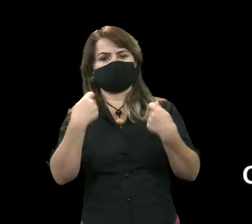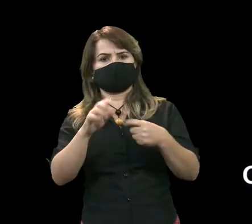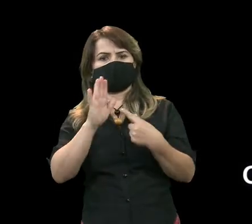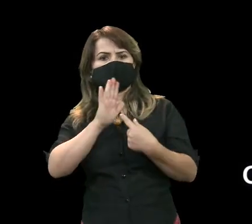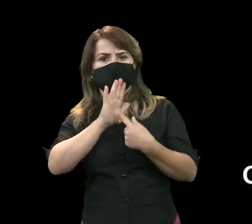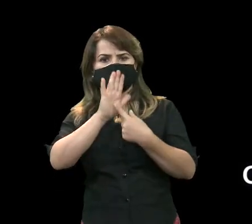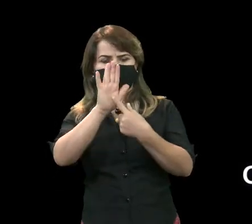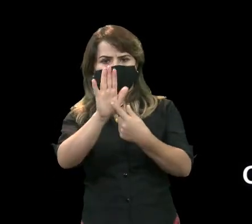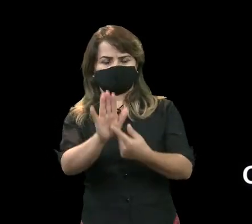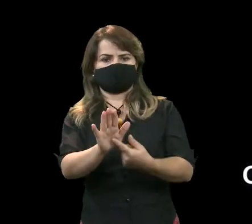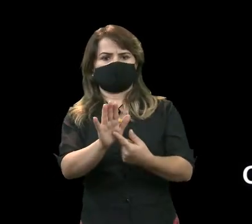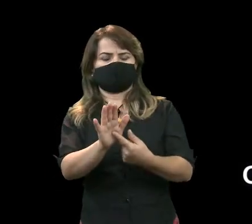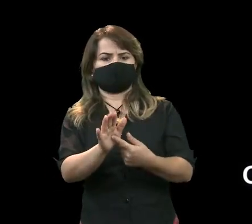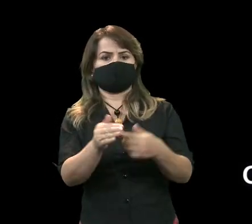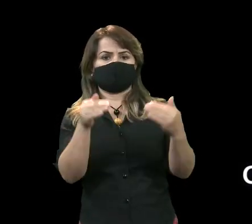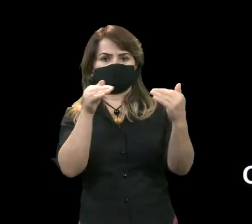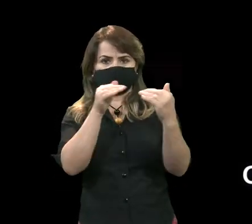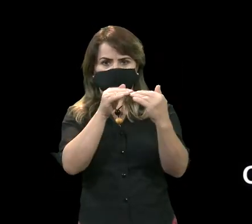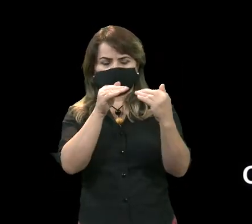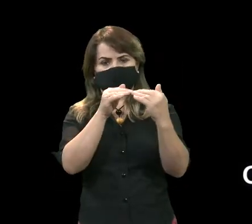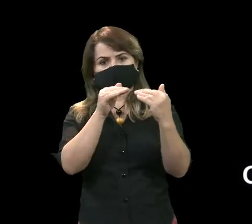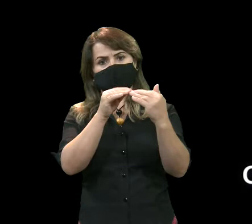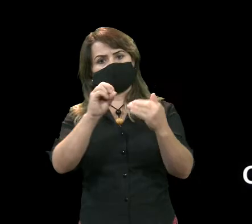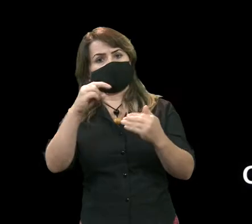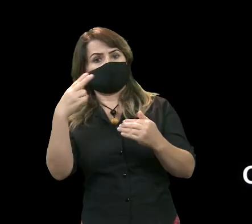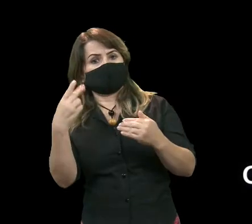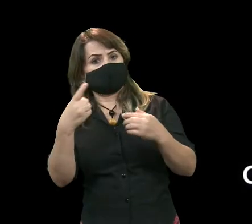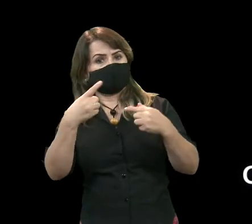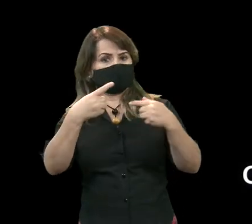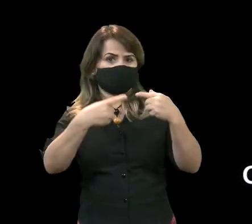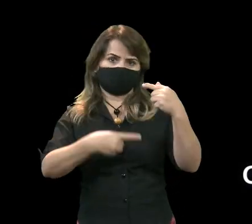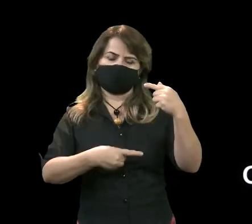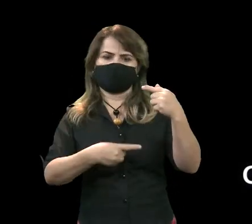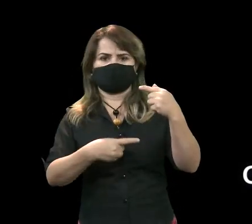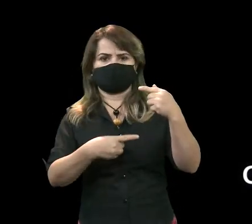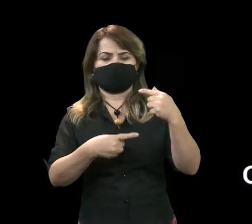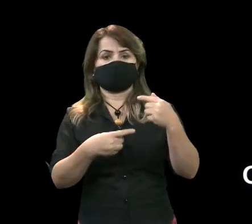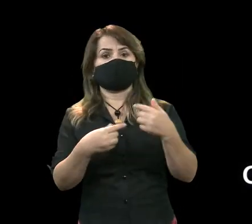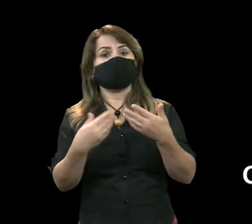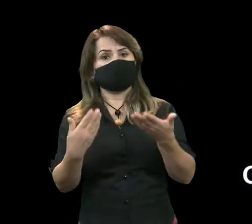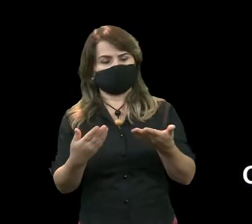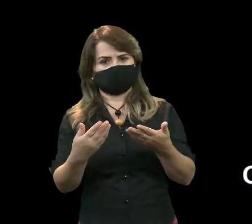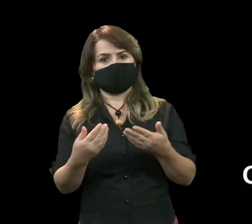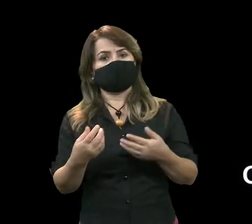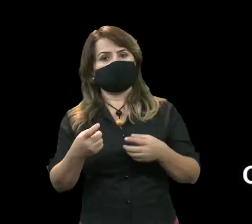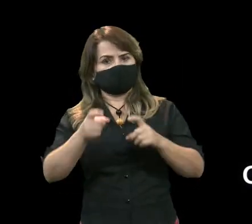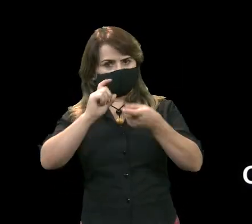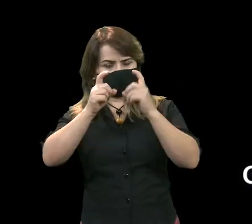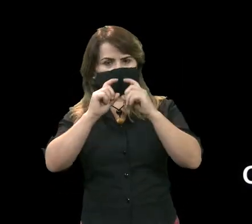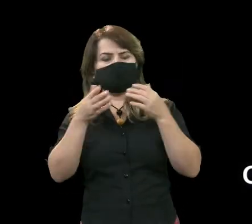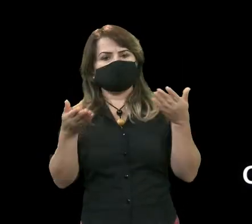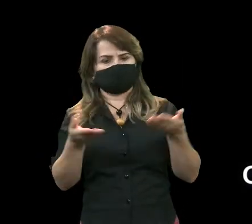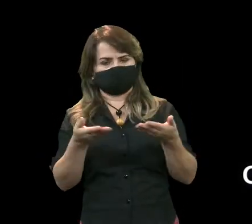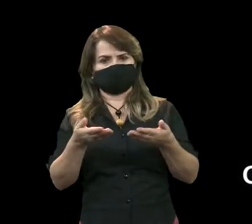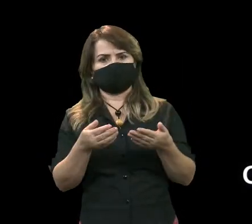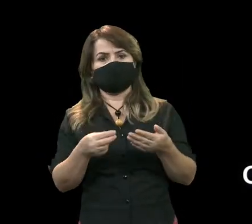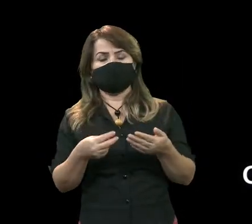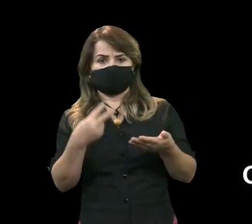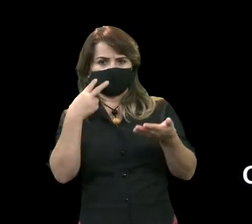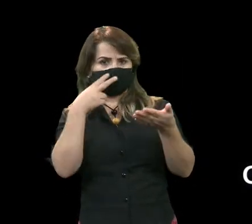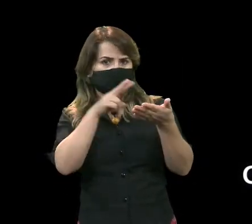manifestarmos em concordância ou discordância, né? Na prática, é isso que nós estamos fazendo aqui. Eu estava vendo o projeto,